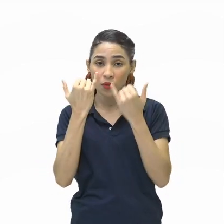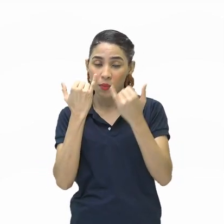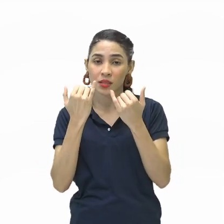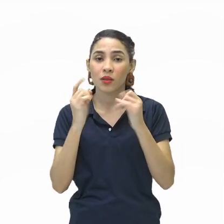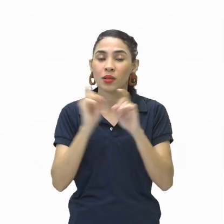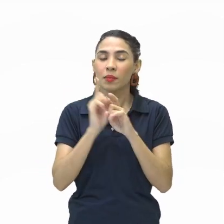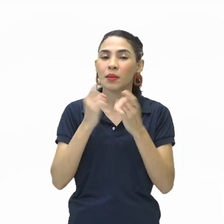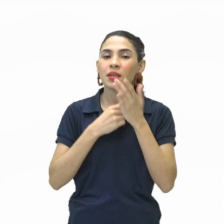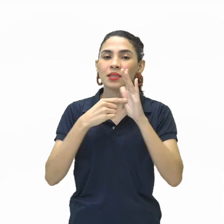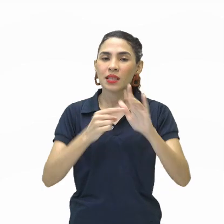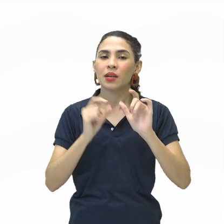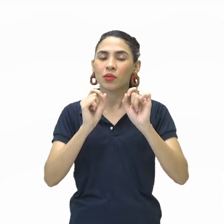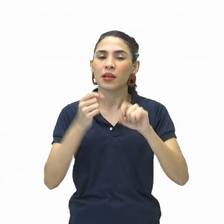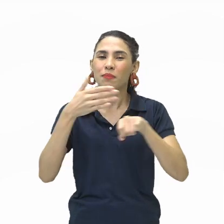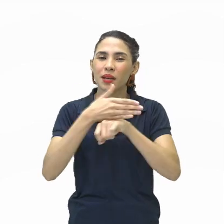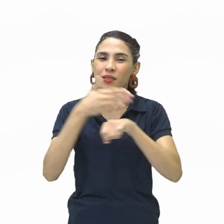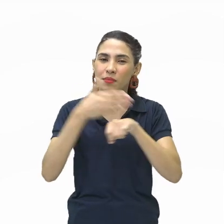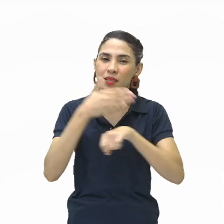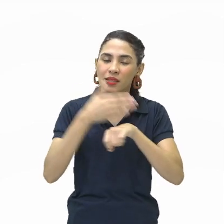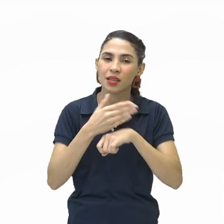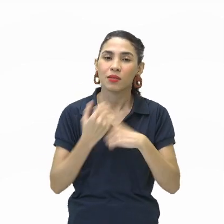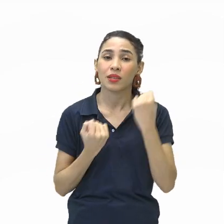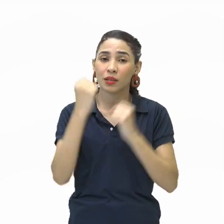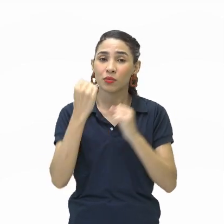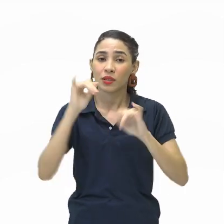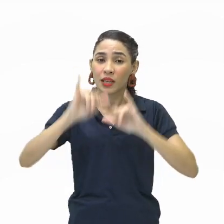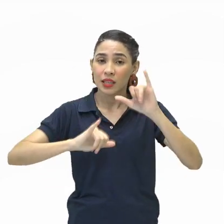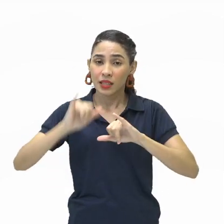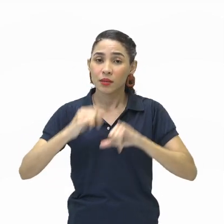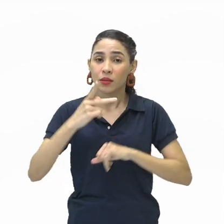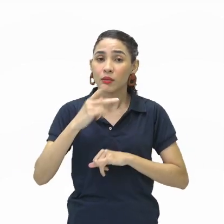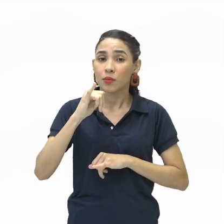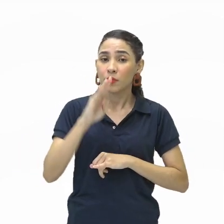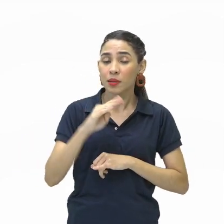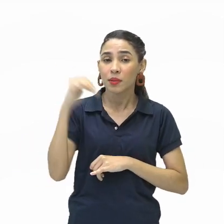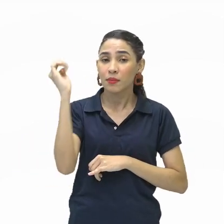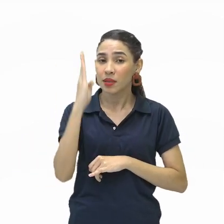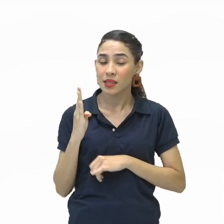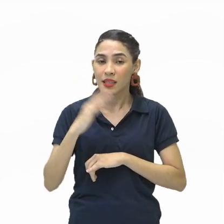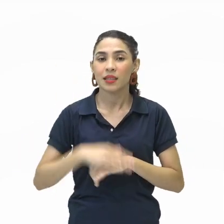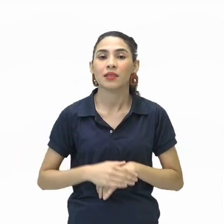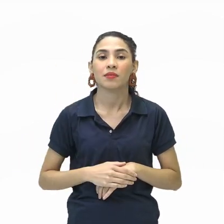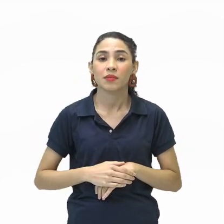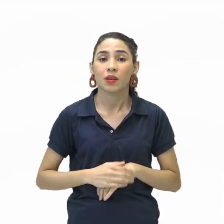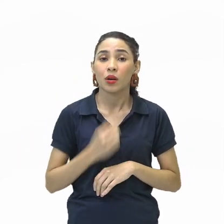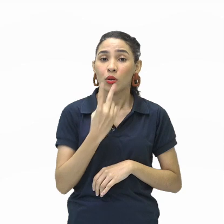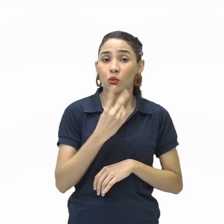associação apontaram ainda a participação da indústria química do PIB brasileiro foi de